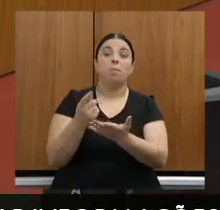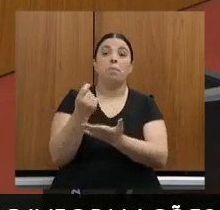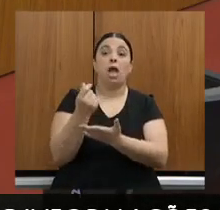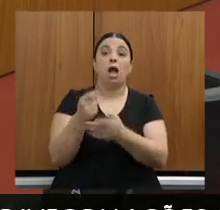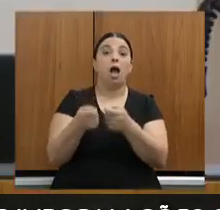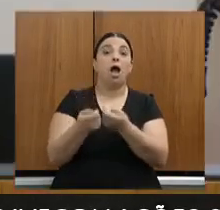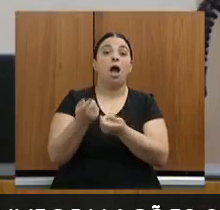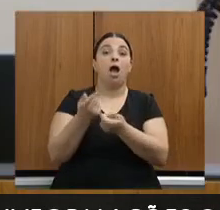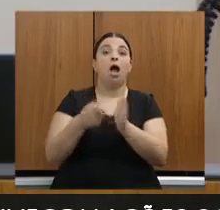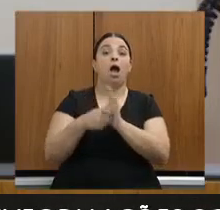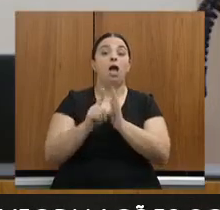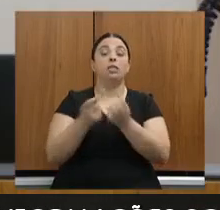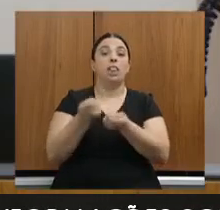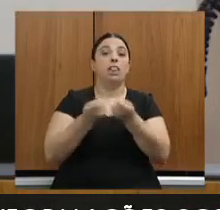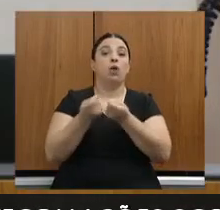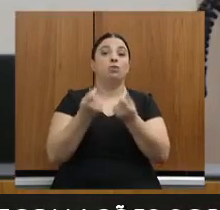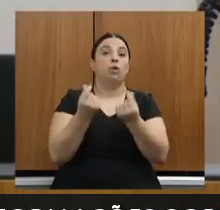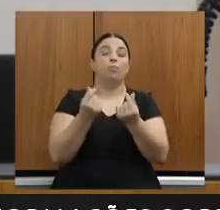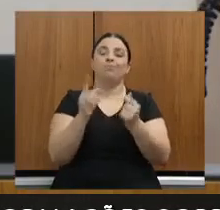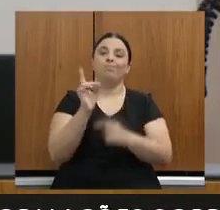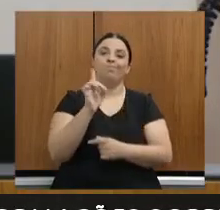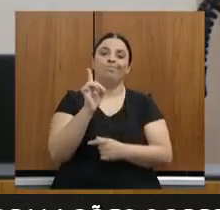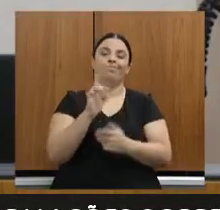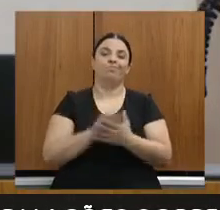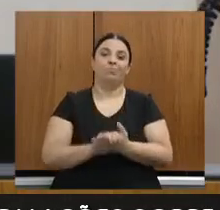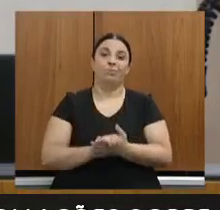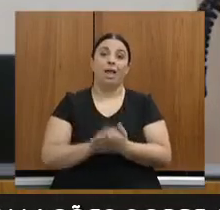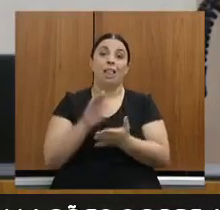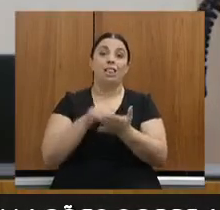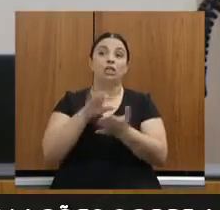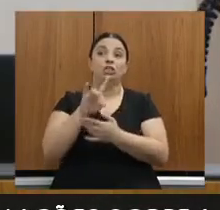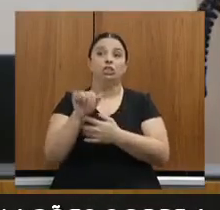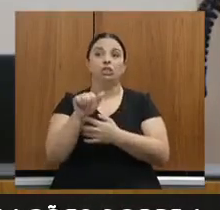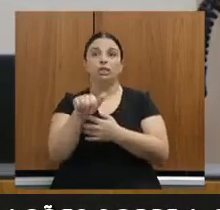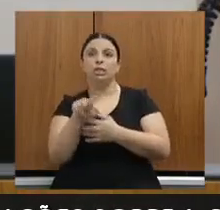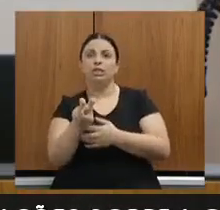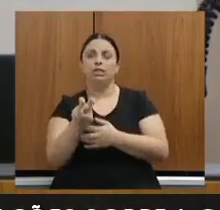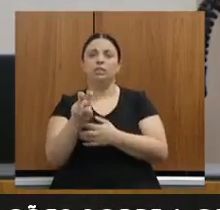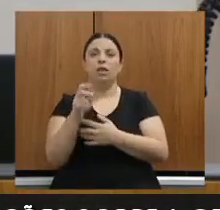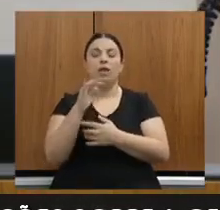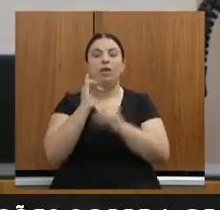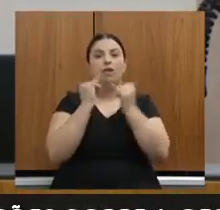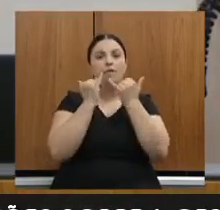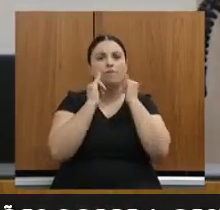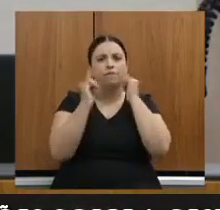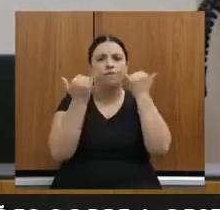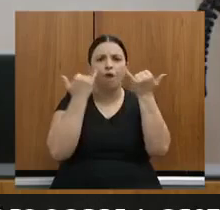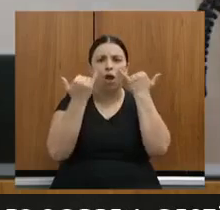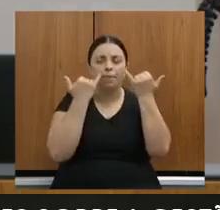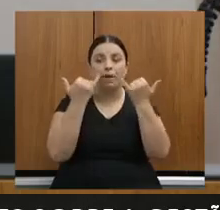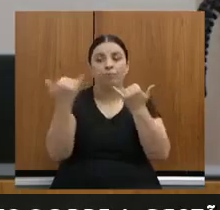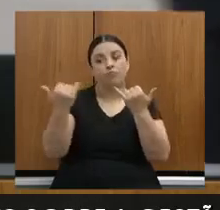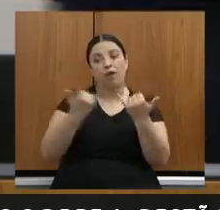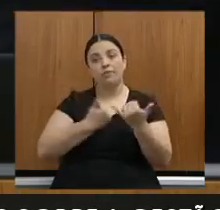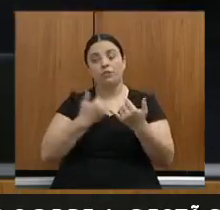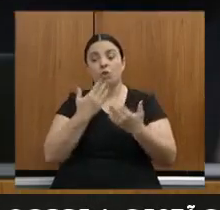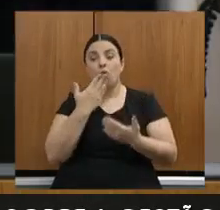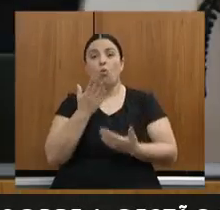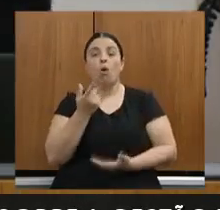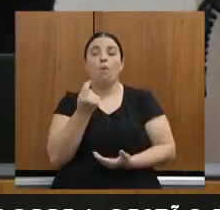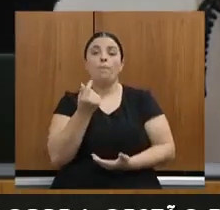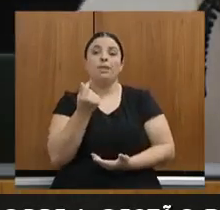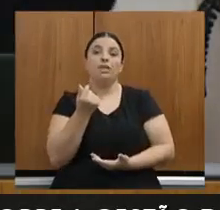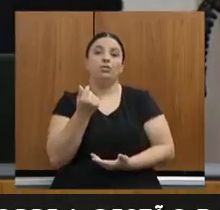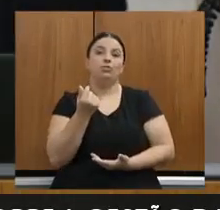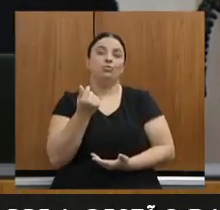cooperativas até lá para o dia quinze ela consegue informar a cor prata informa até dia 15 mas muitas outras